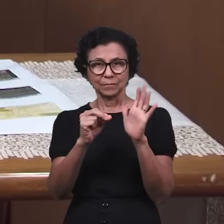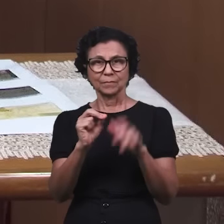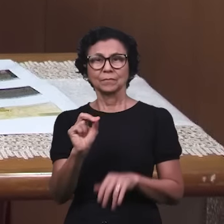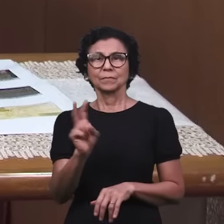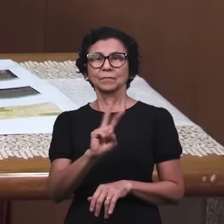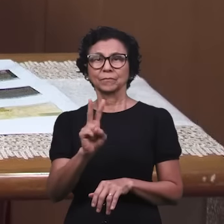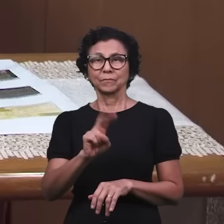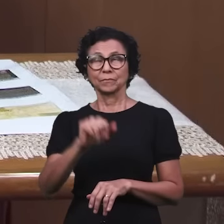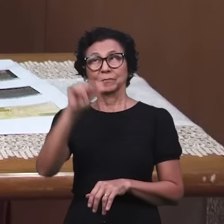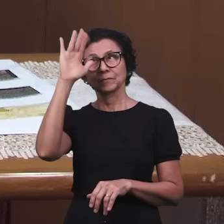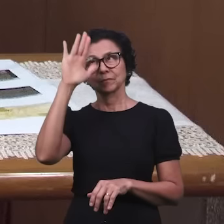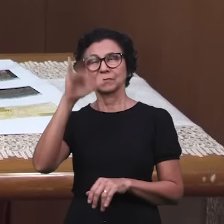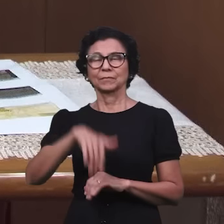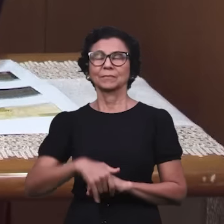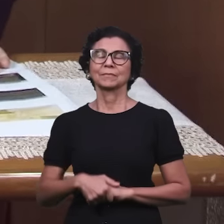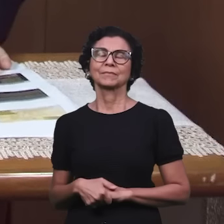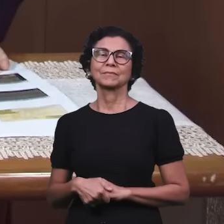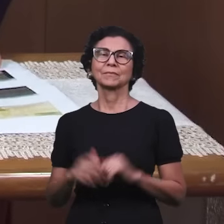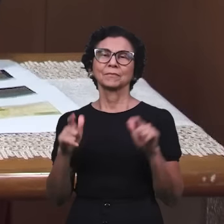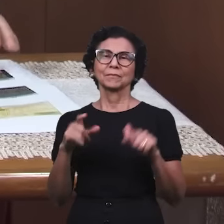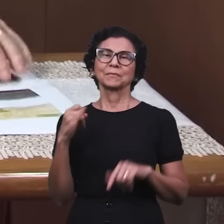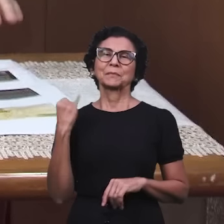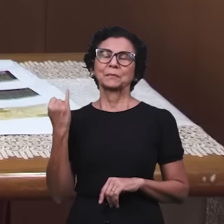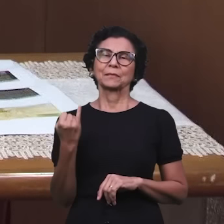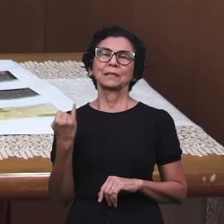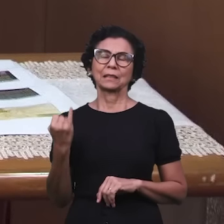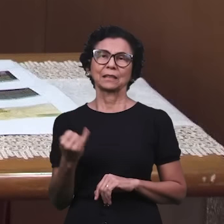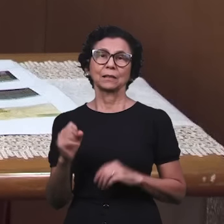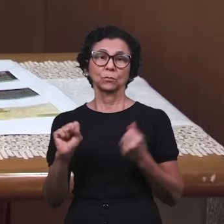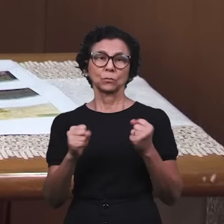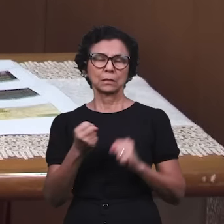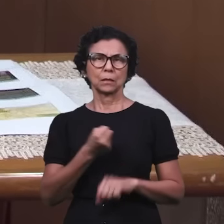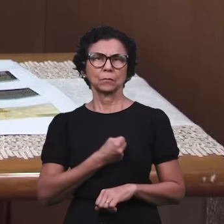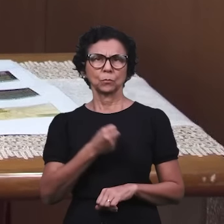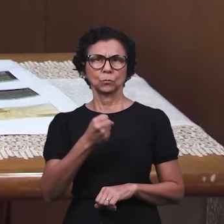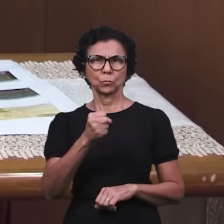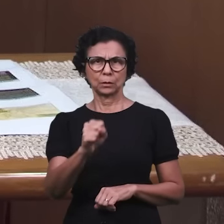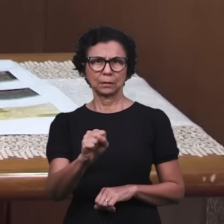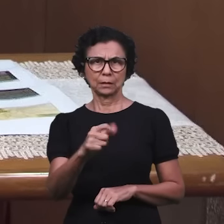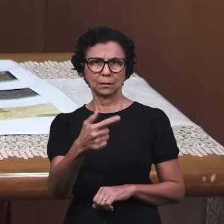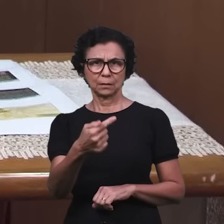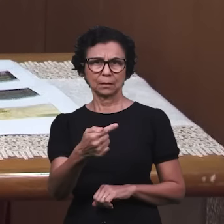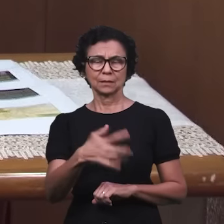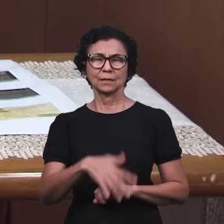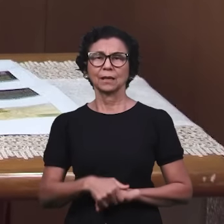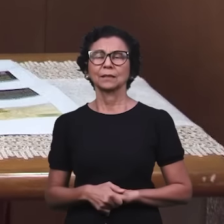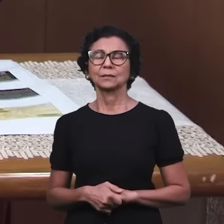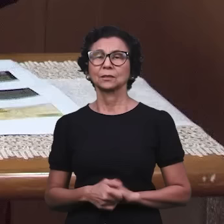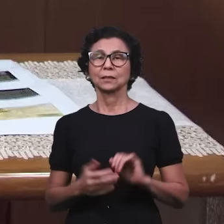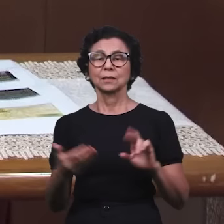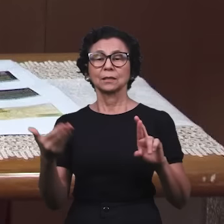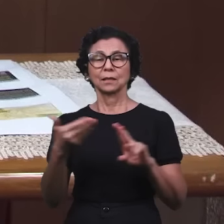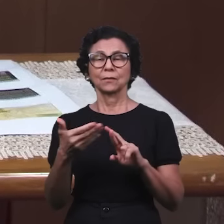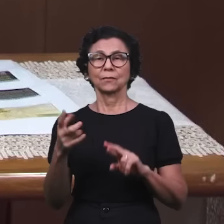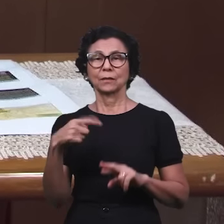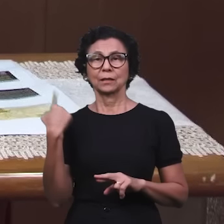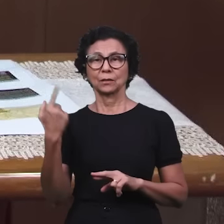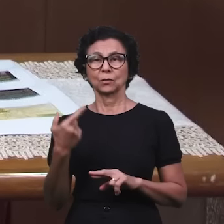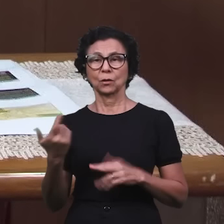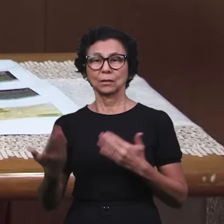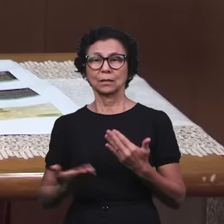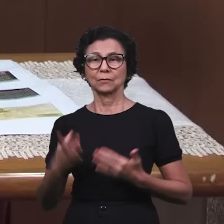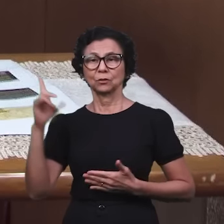da importância deste lugar. Aqui no Salmo 87 fala também da nossa cidadania, né? Este é nascido